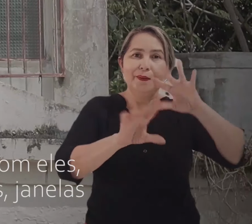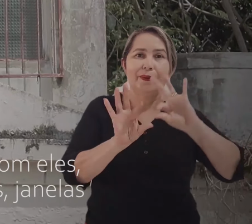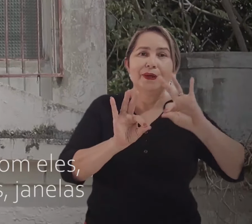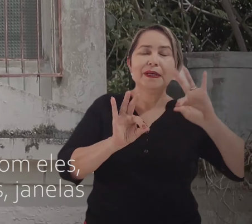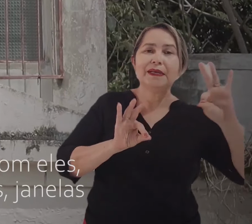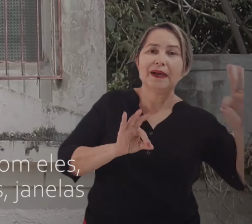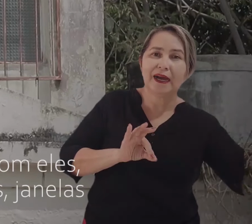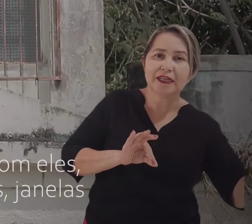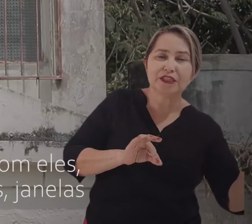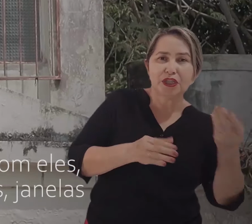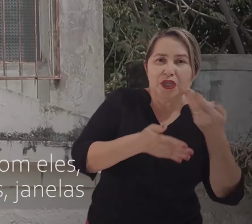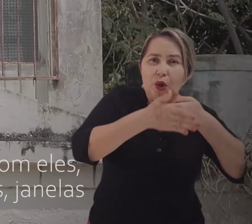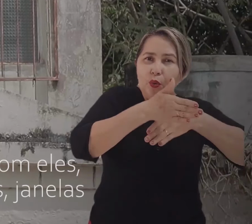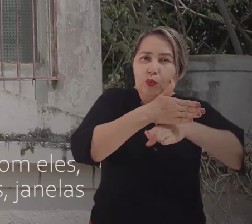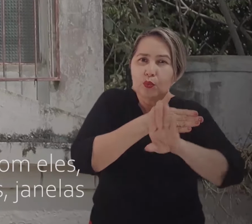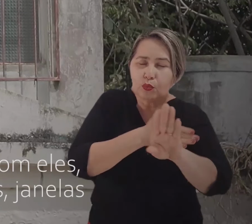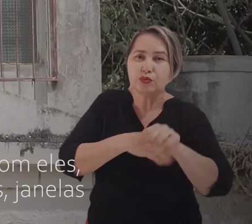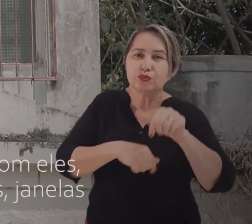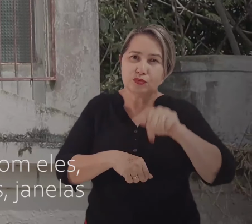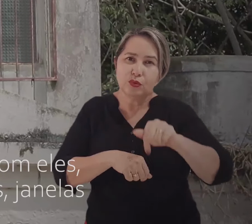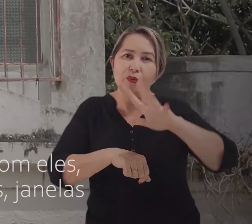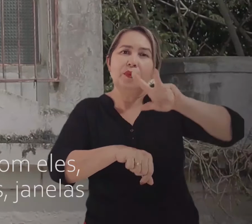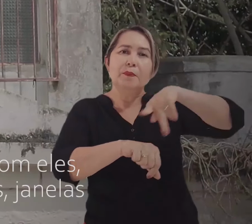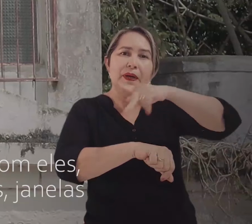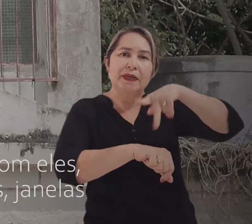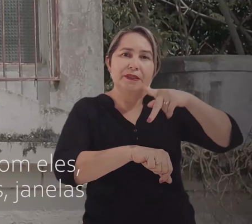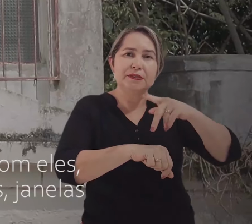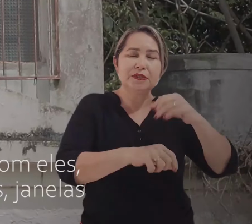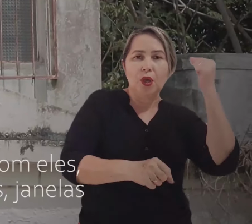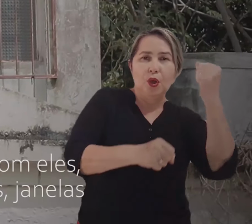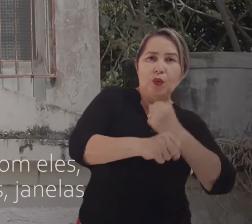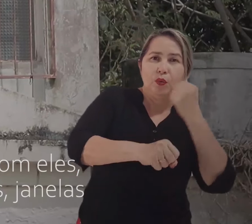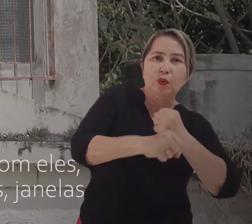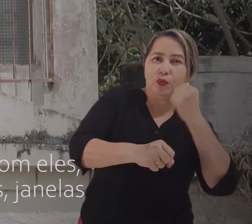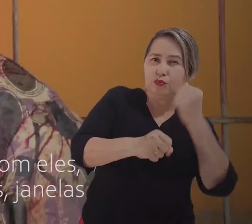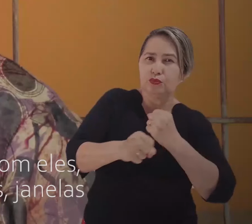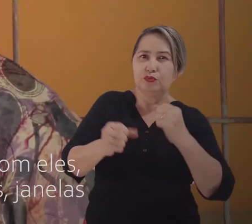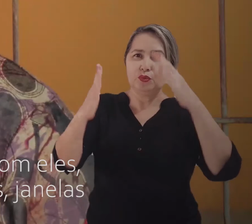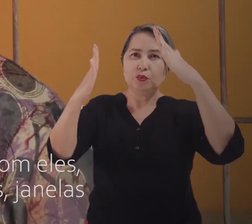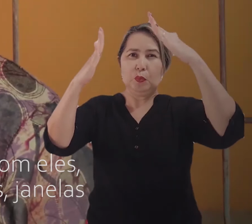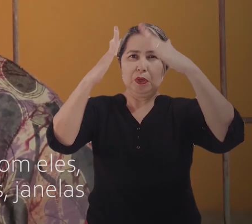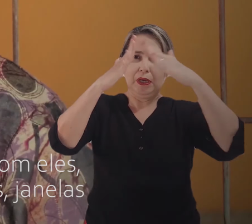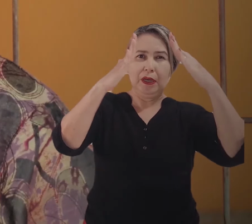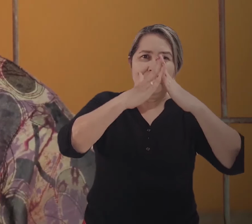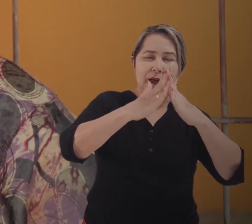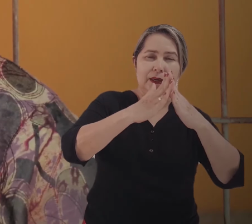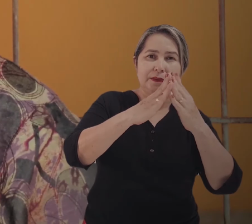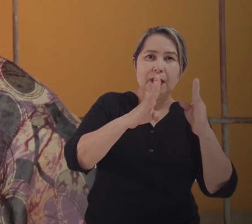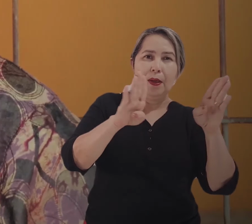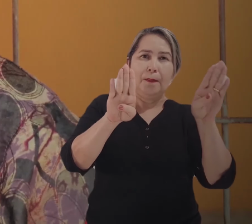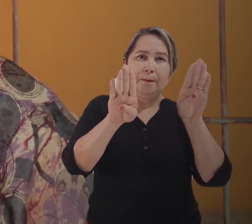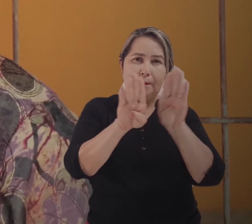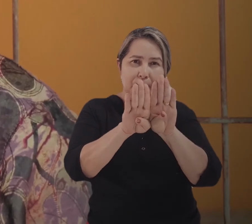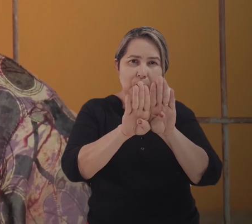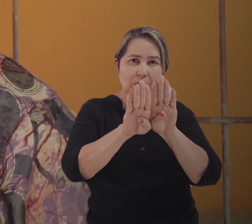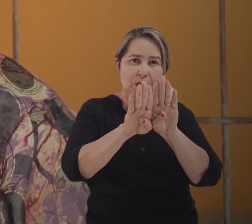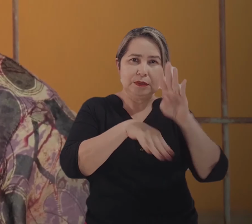da terra deles, né? Construíam casas, casarões, portas, janelas largas,